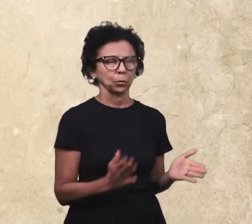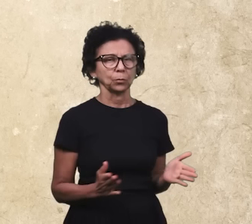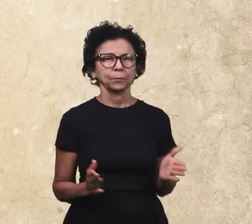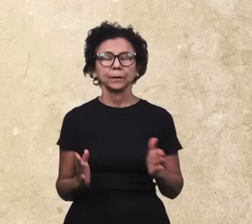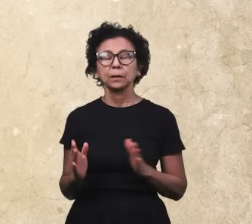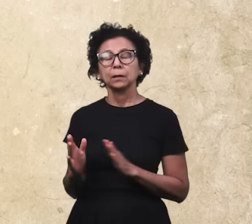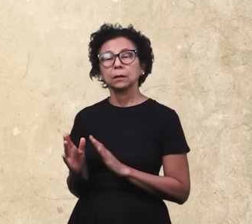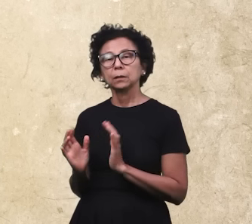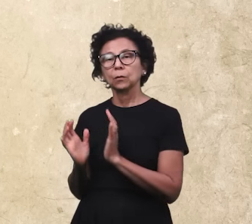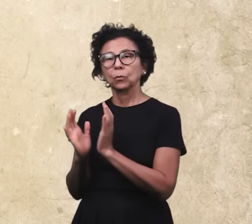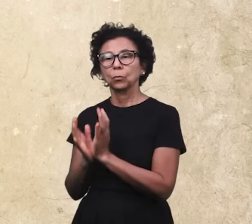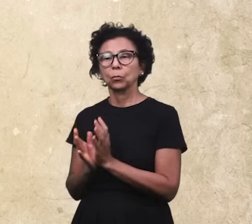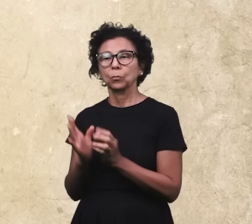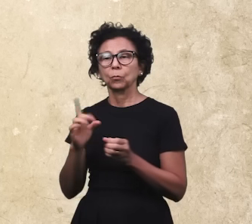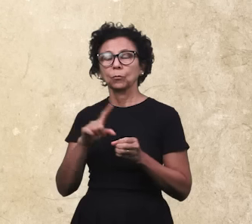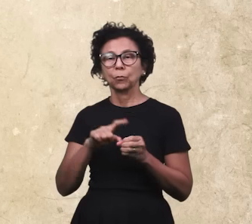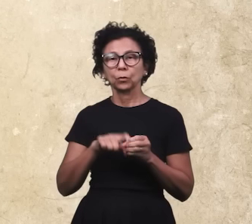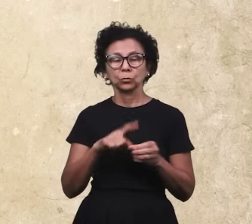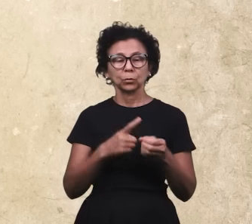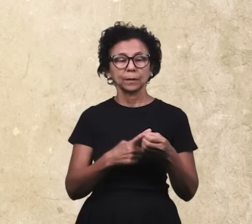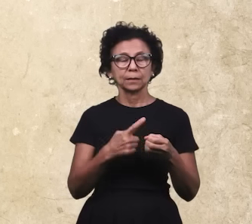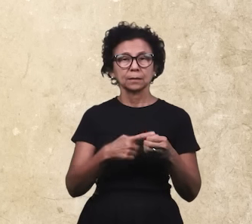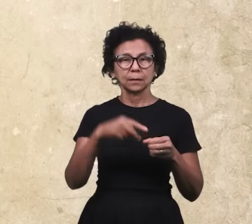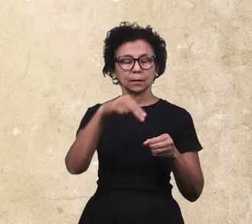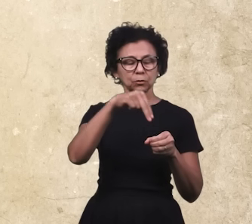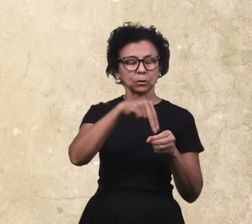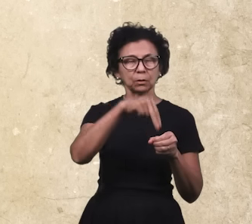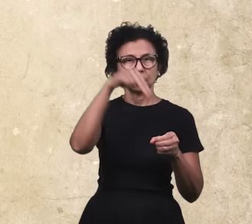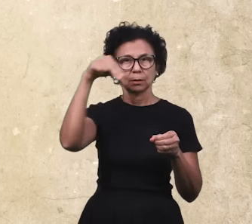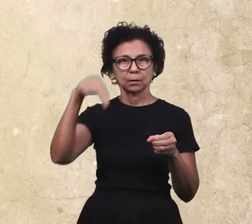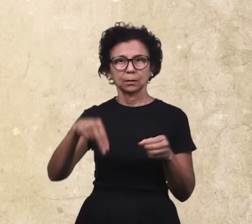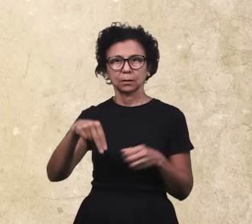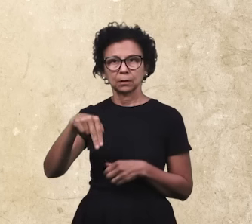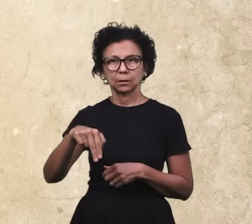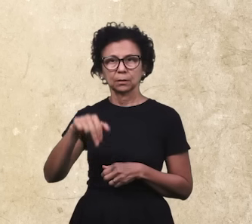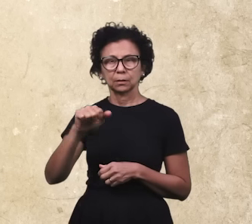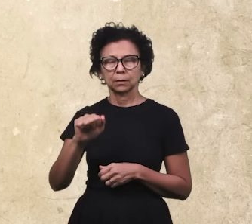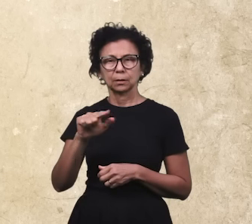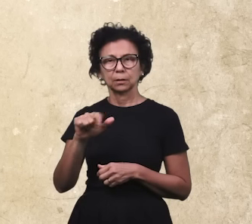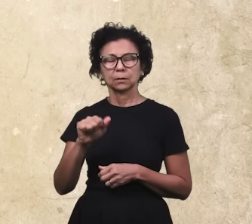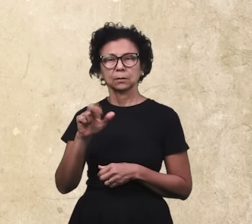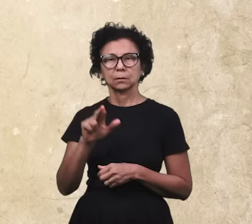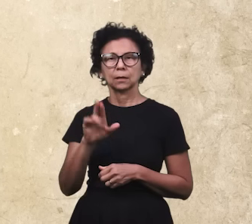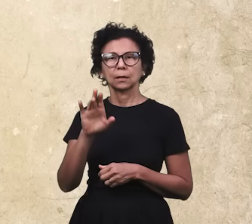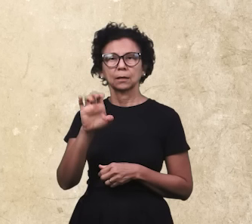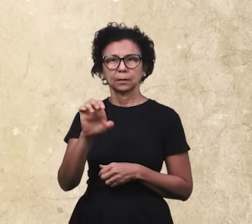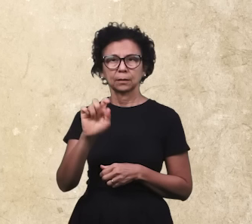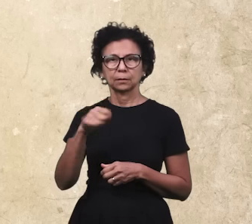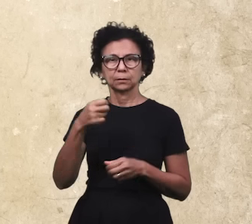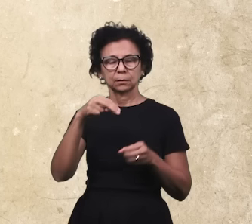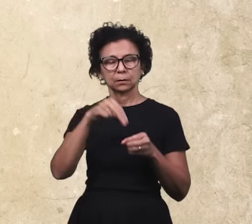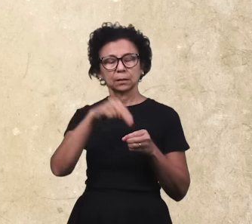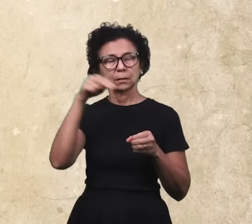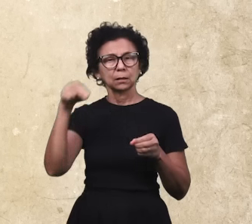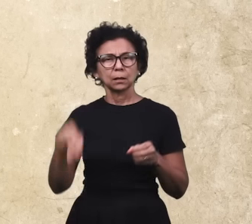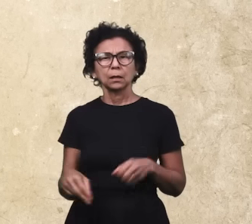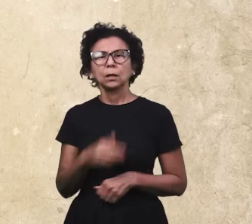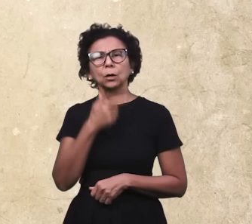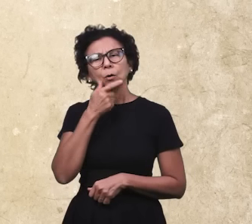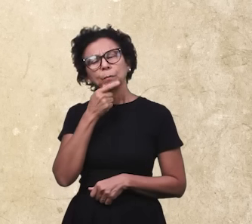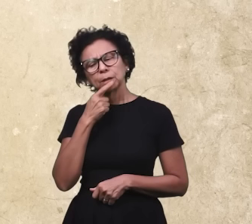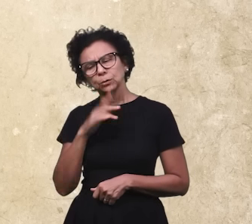sua cidade de Nazaré. E o menino crescia e se fortalecia em espírito, cheio de